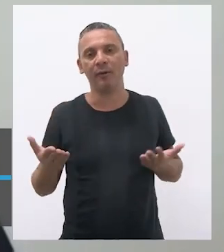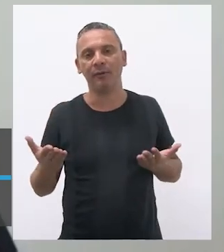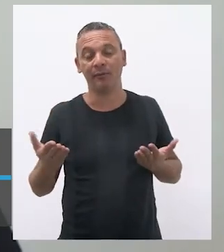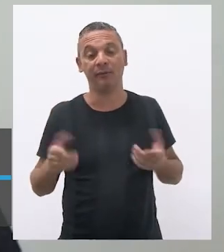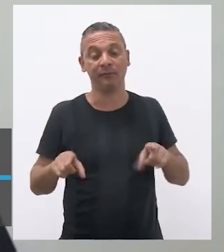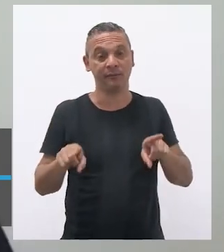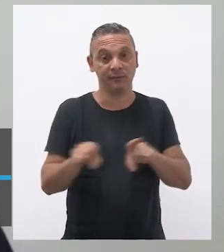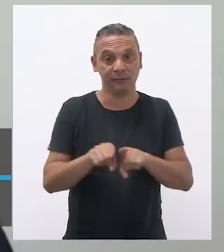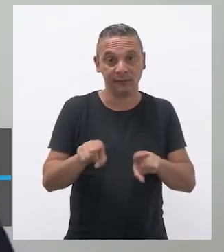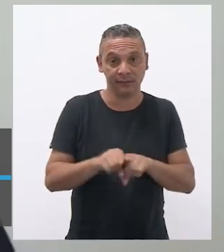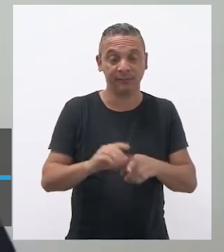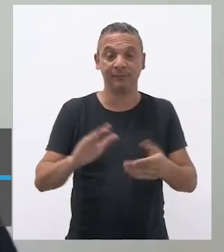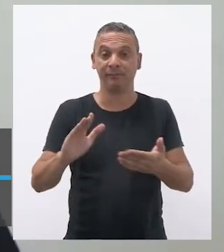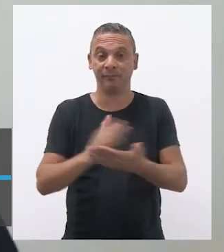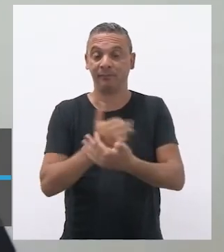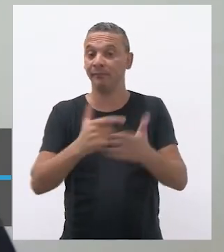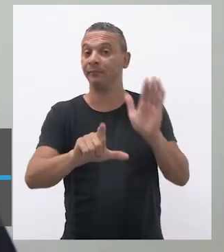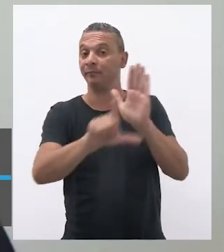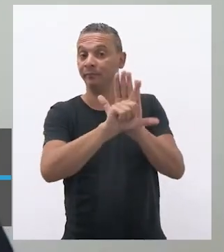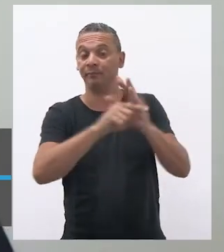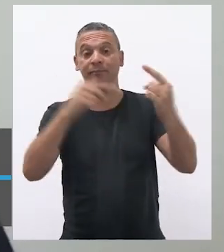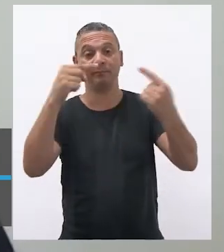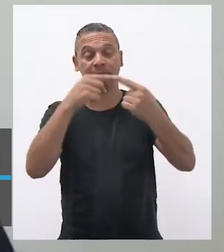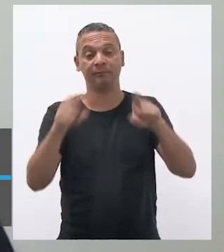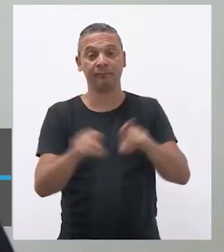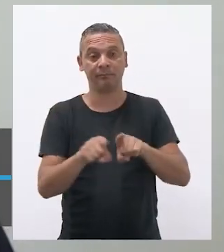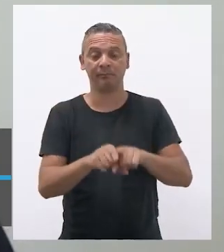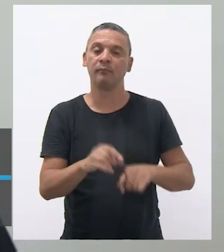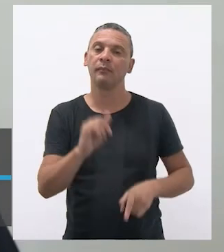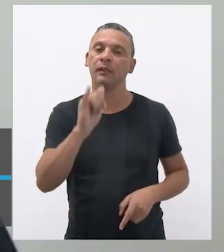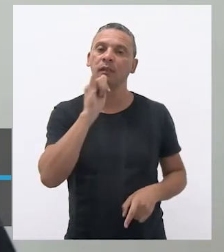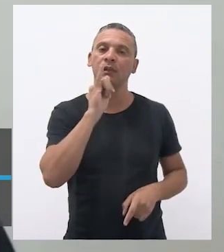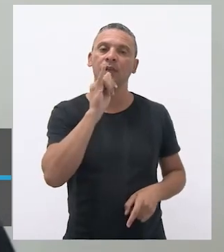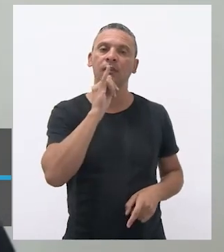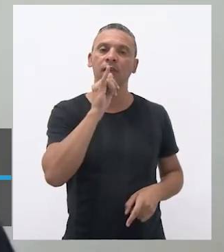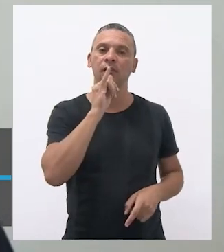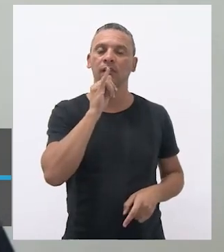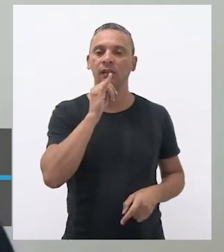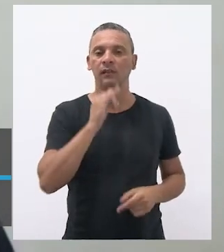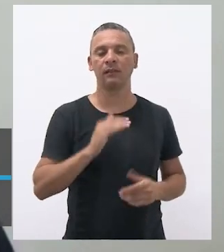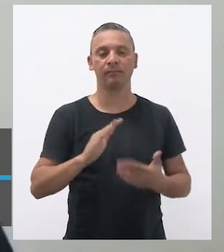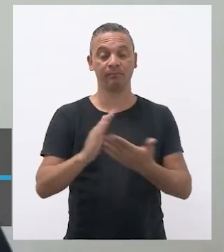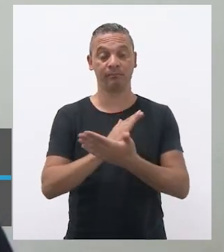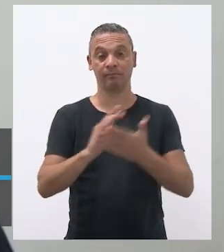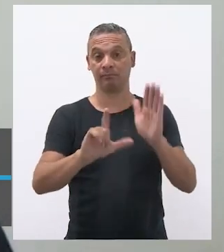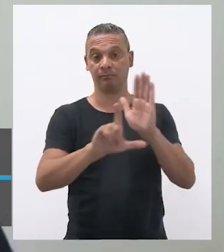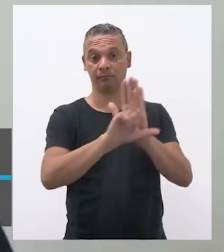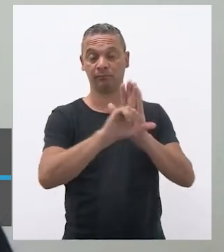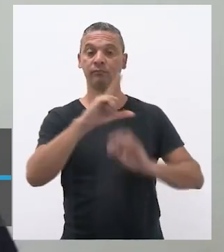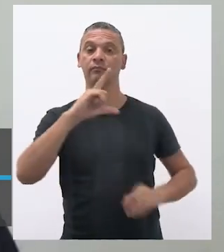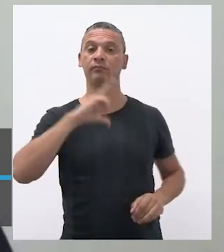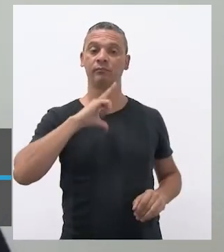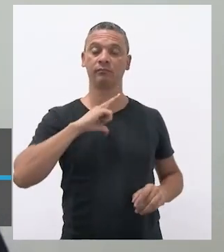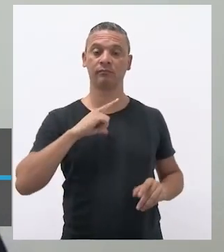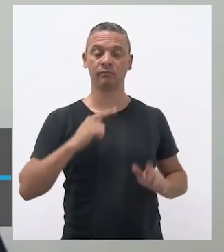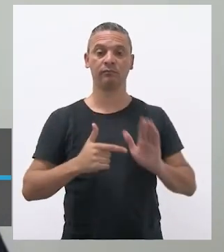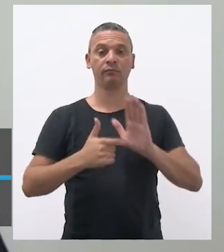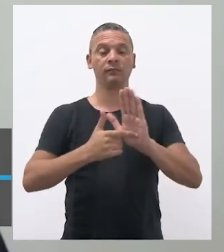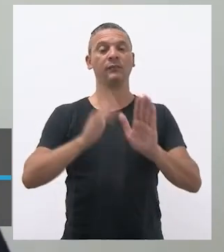por instrumentos legislativos. Citaria aqui como exemplo algumas legislações que, apesar de já terem